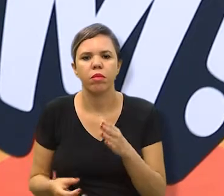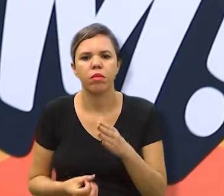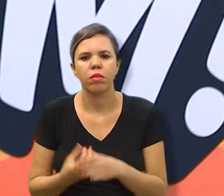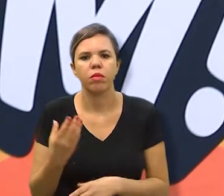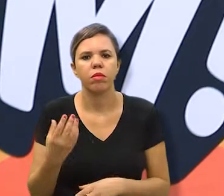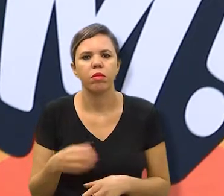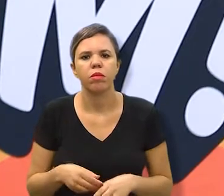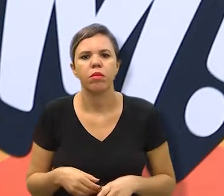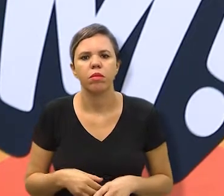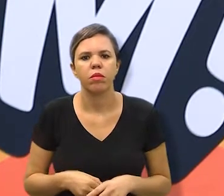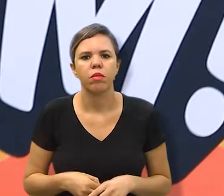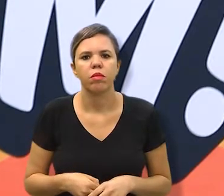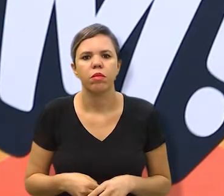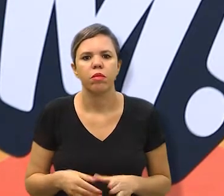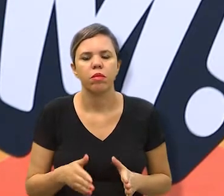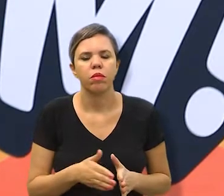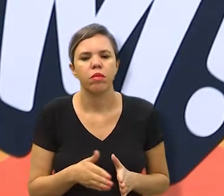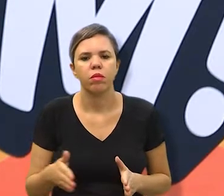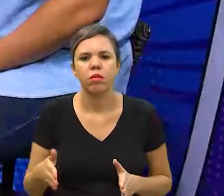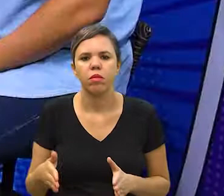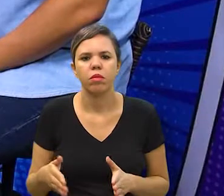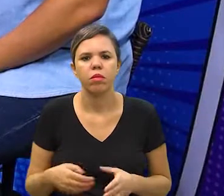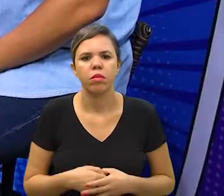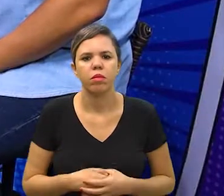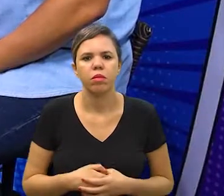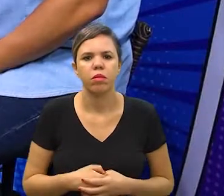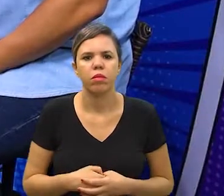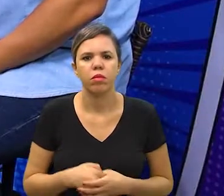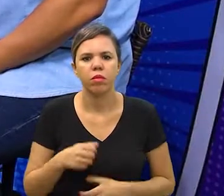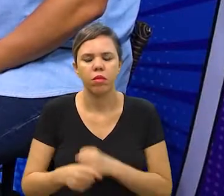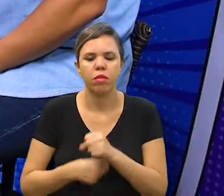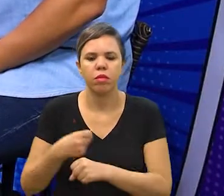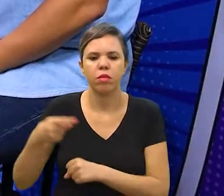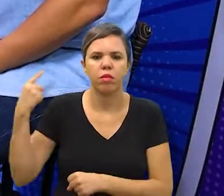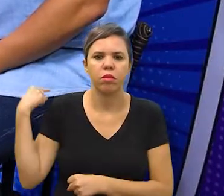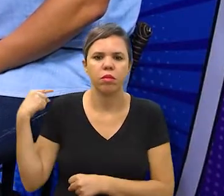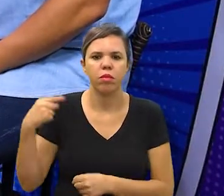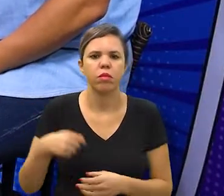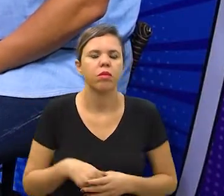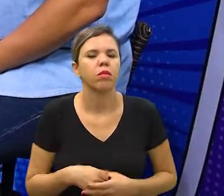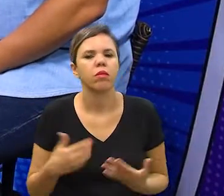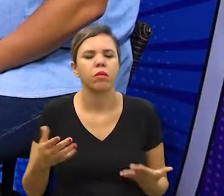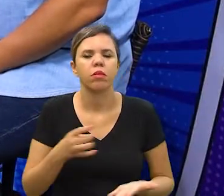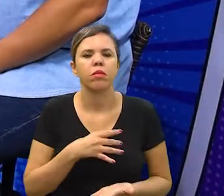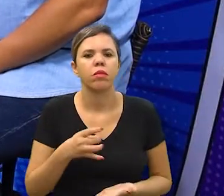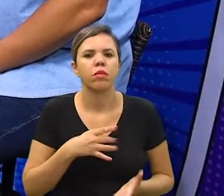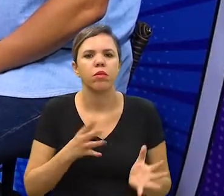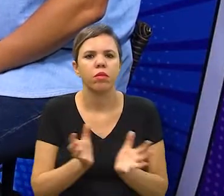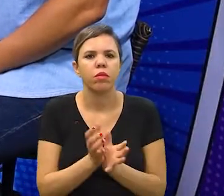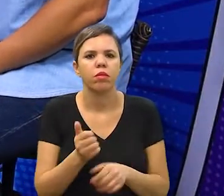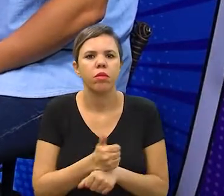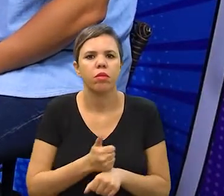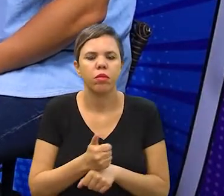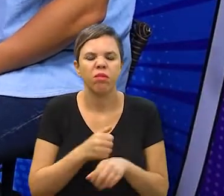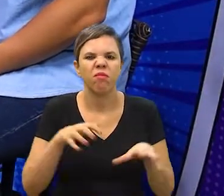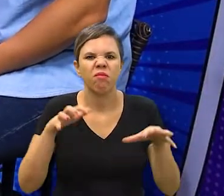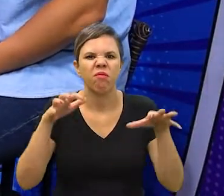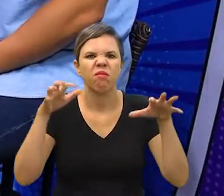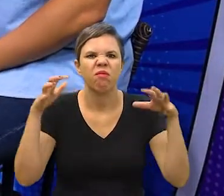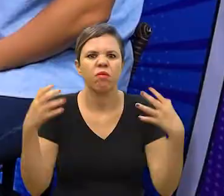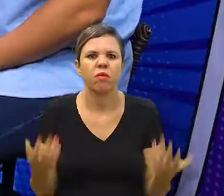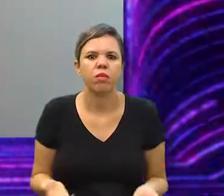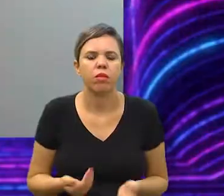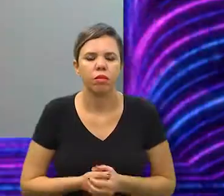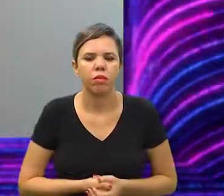último volume no meio da pandemia, né? No ano passado. E qual é o medo da equipe? Qual é o monstro da